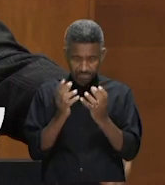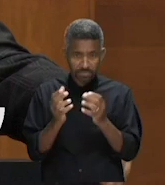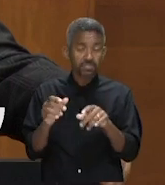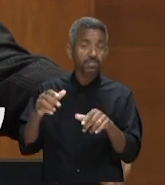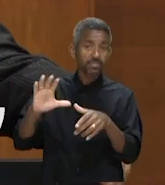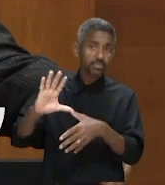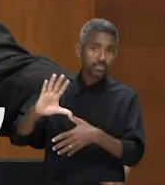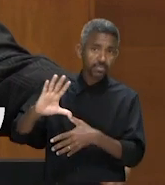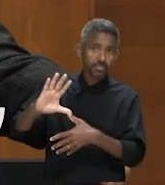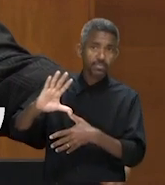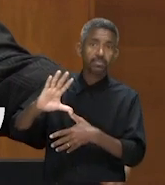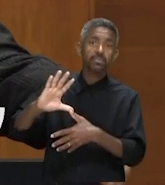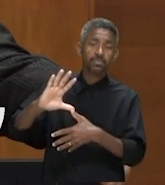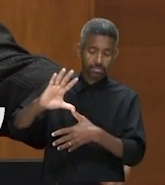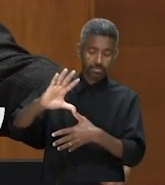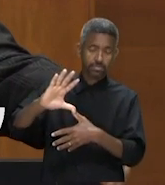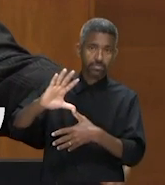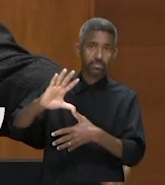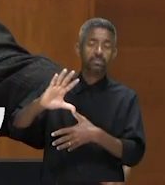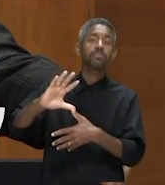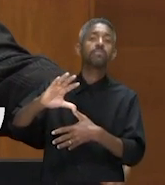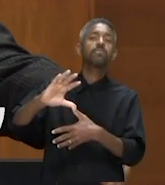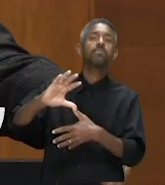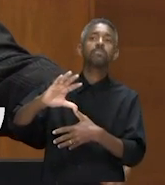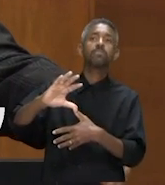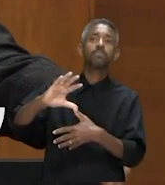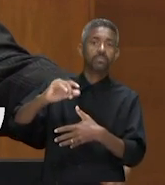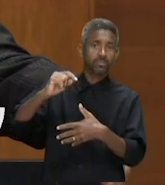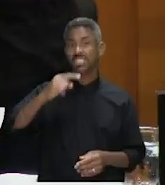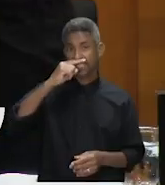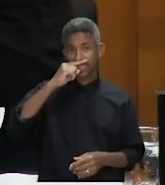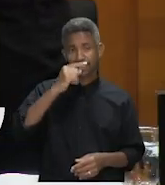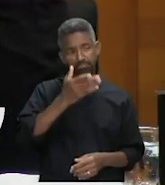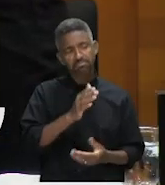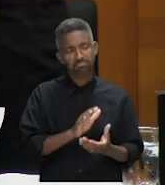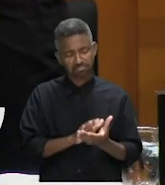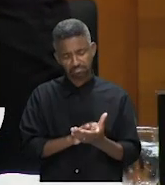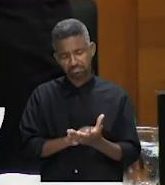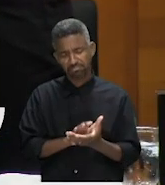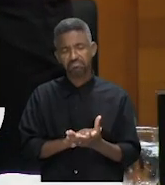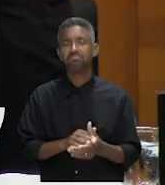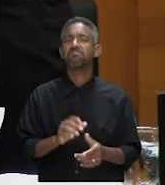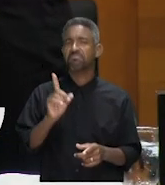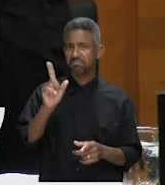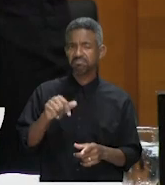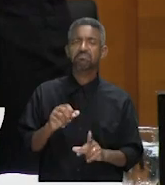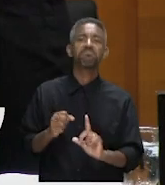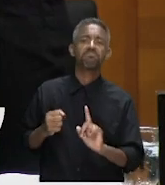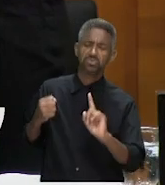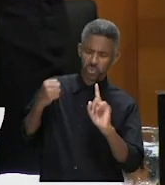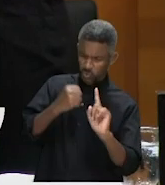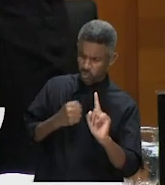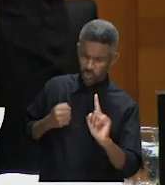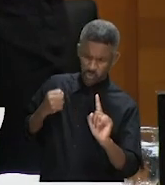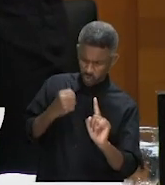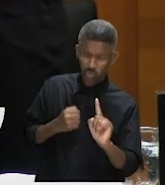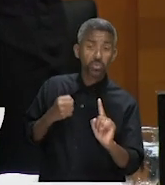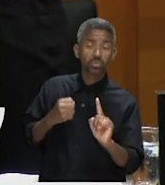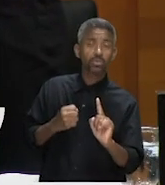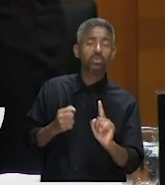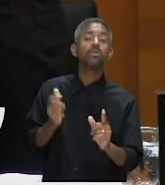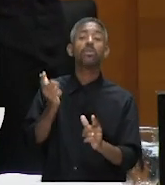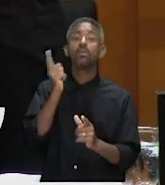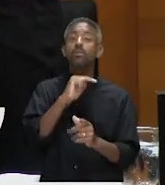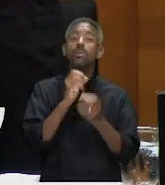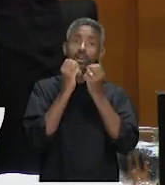também, além dos negócios, fortalecer o turismo muito no nosso estado. É nosso aeroporto internacional Marechal